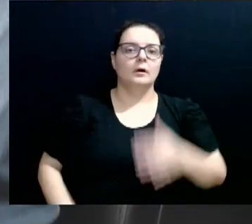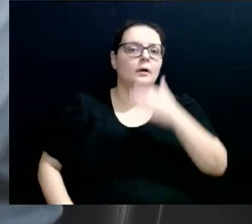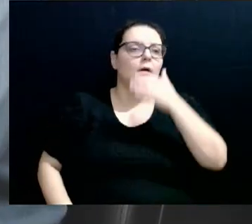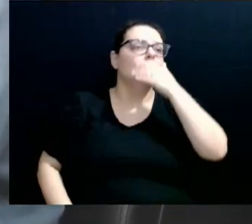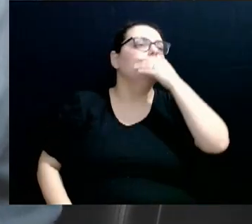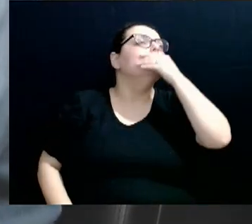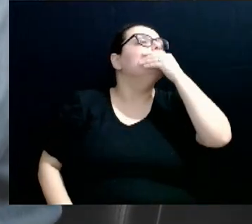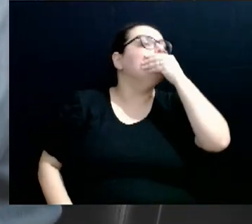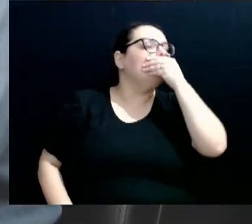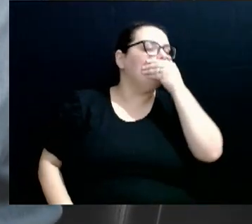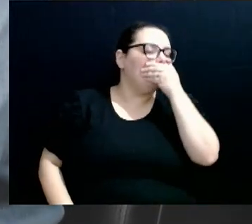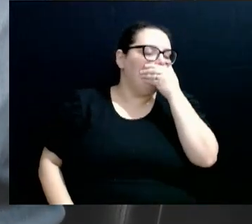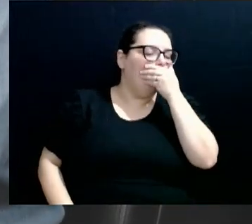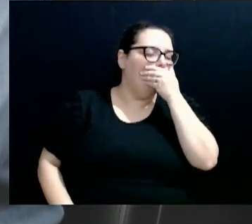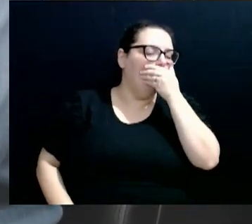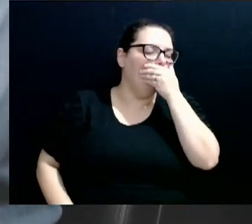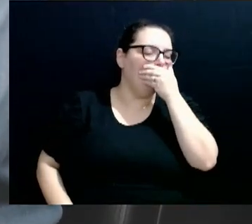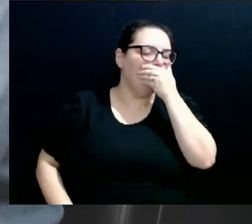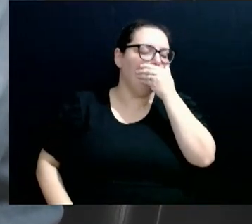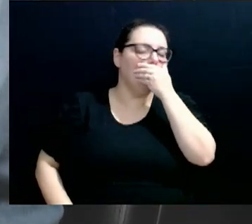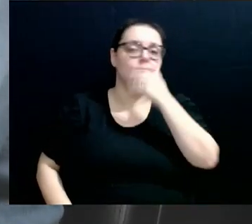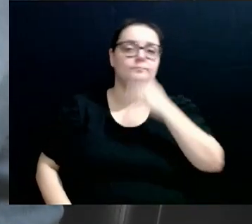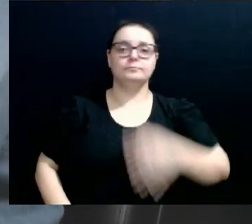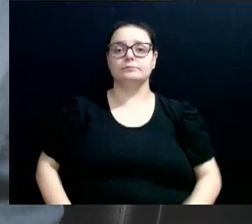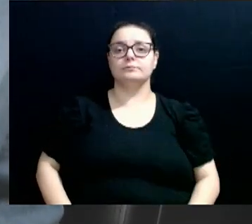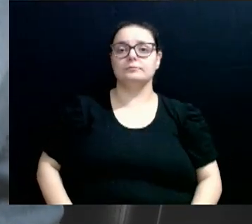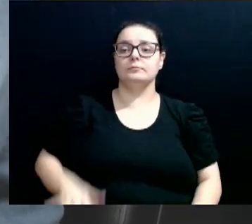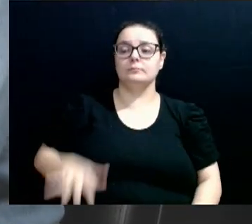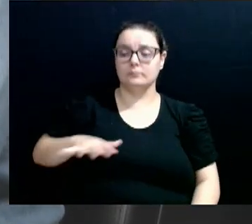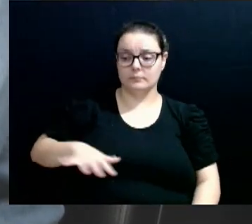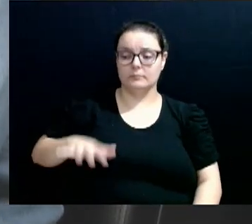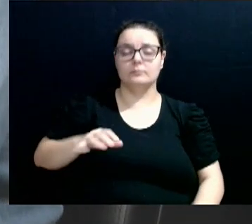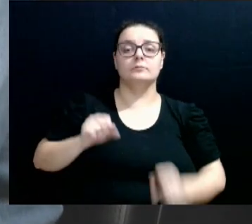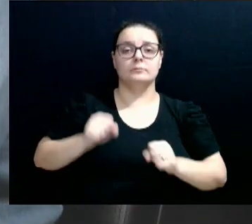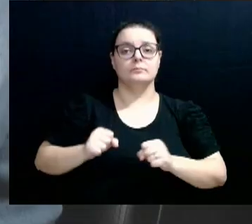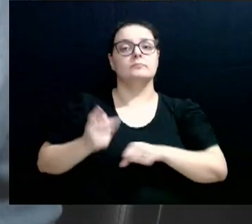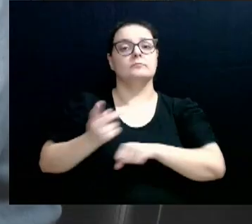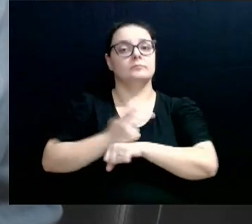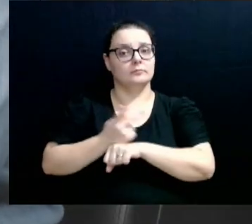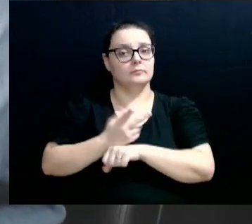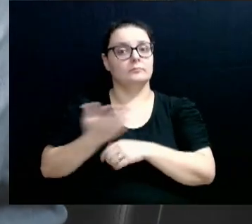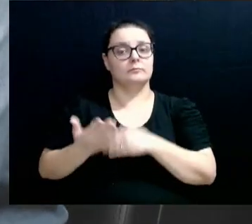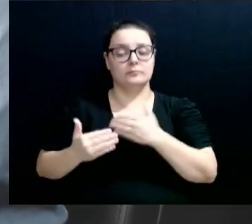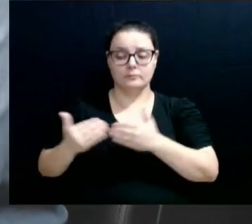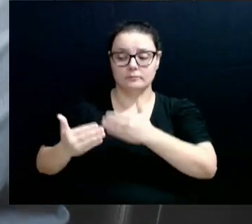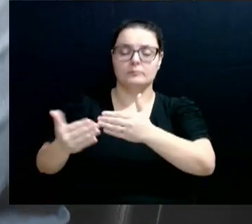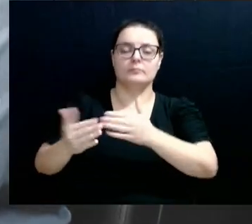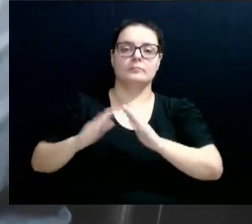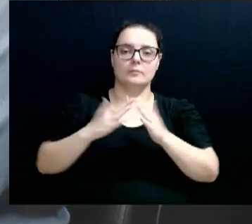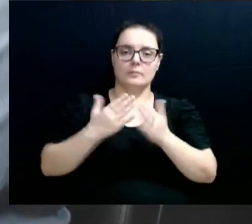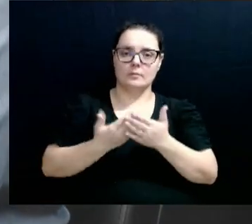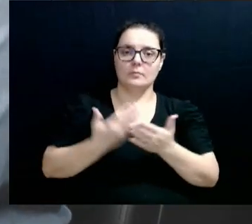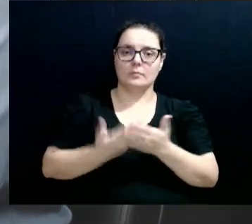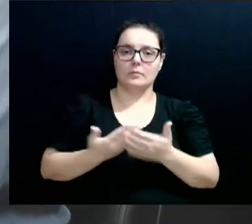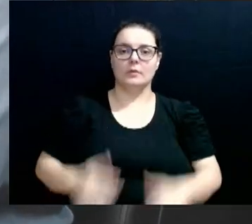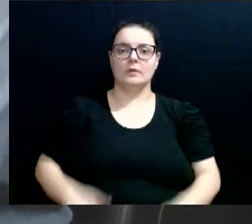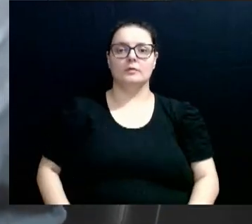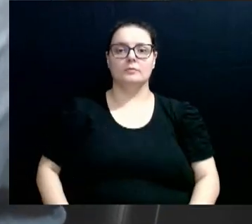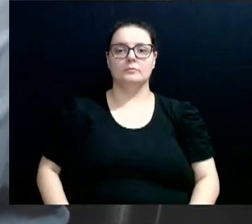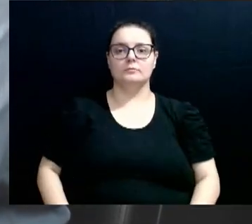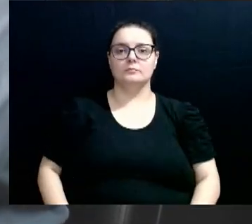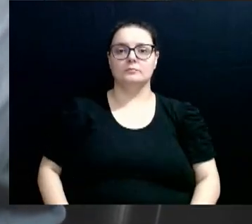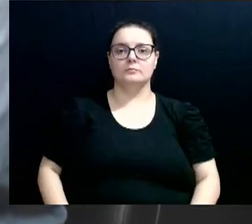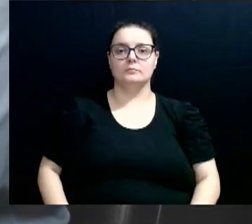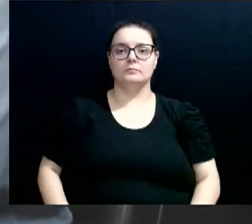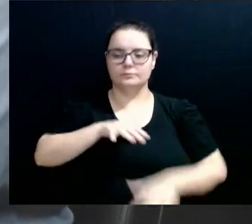tem que estar no horizonte delas também galgar uma escolarização, novos horizontes na